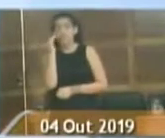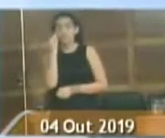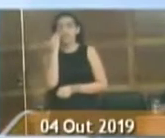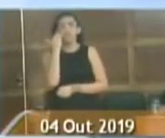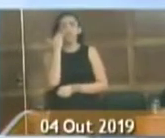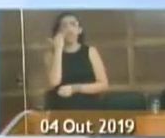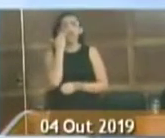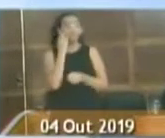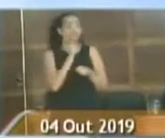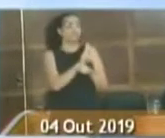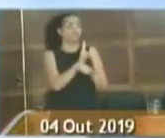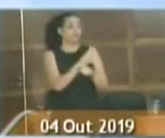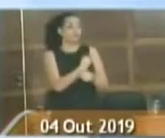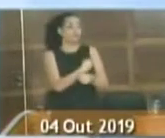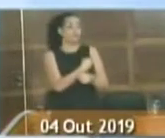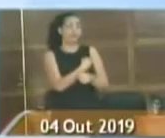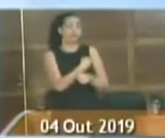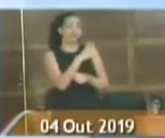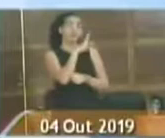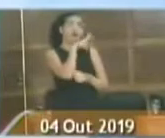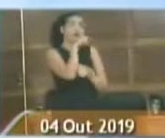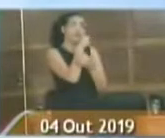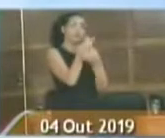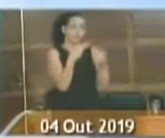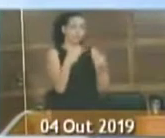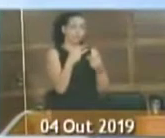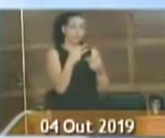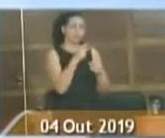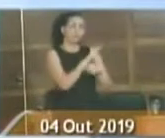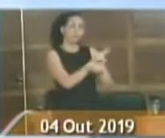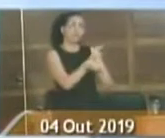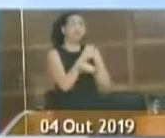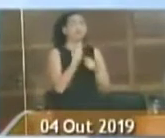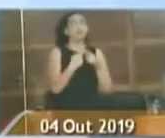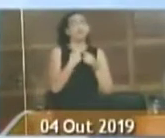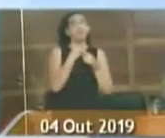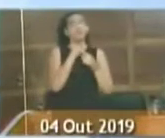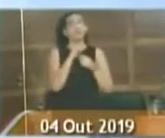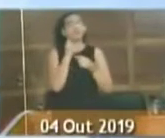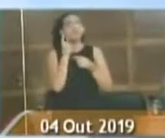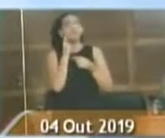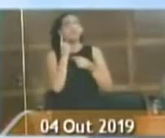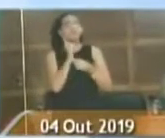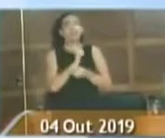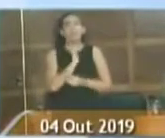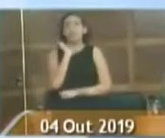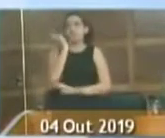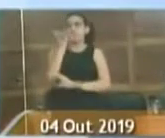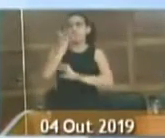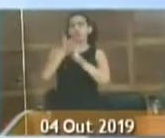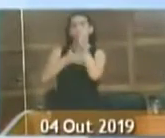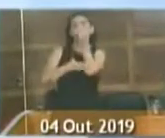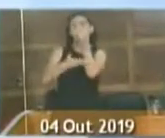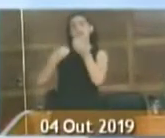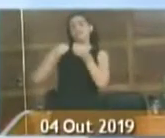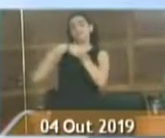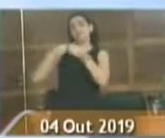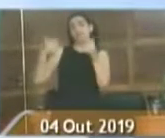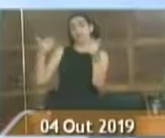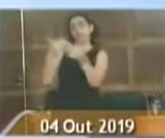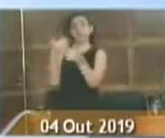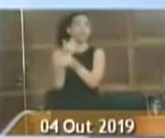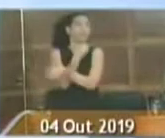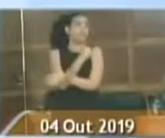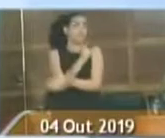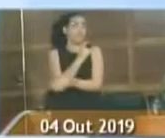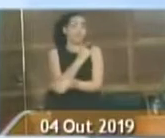essa vida animal esteja protegida. Porque se você tem uma floresta próxima a uma cidade, né, e se você não